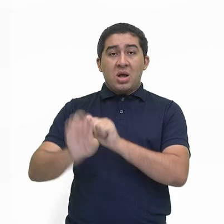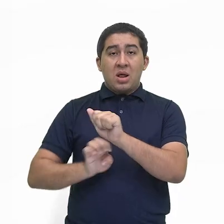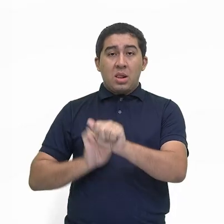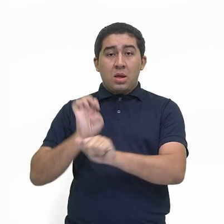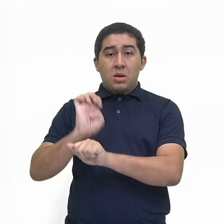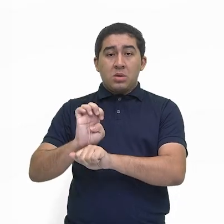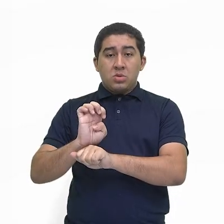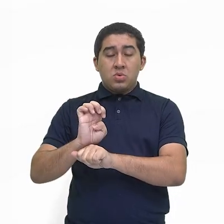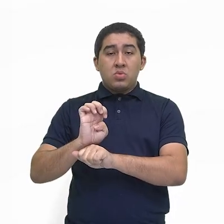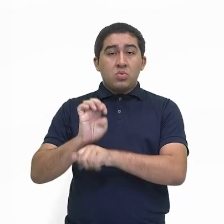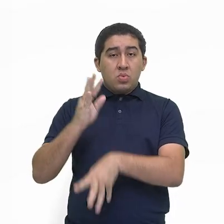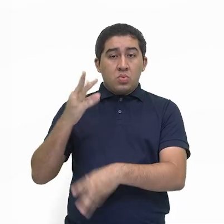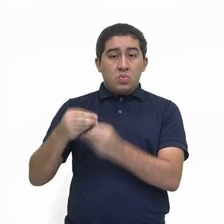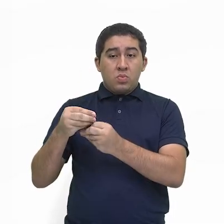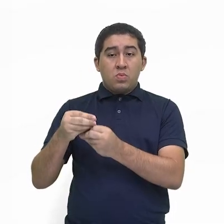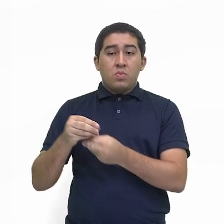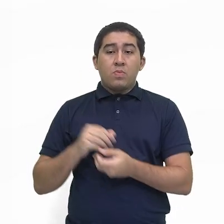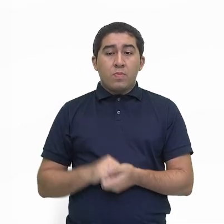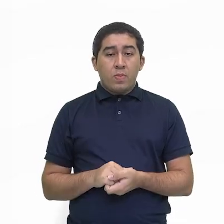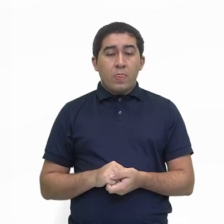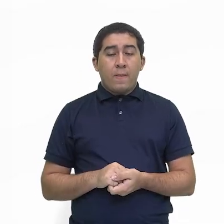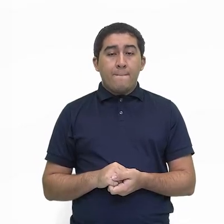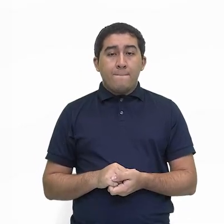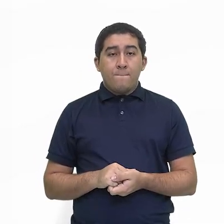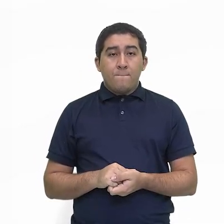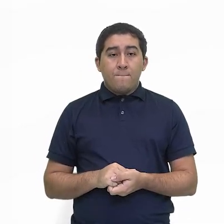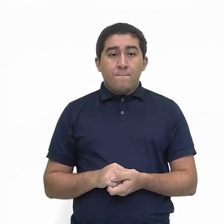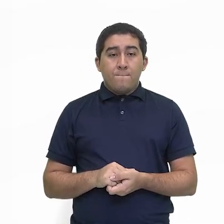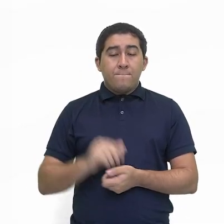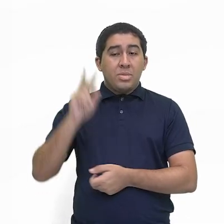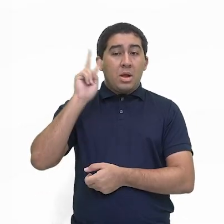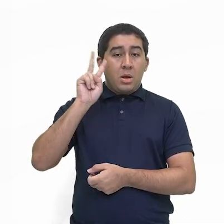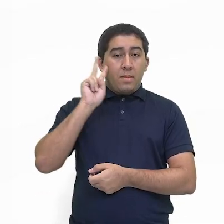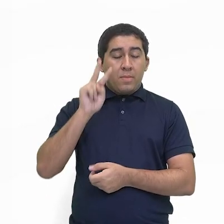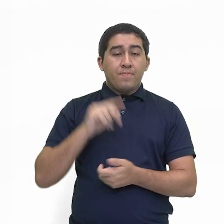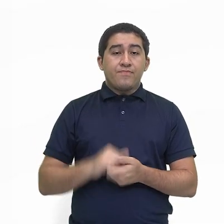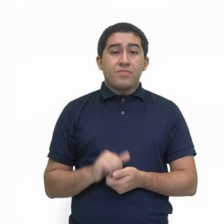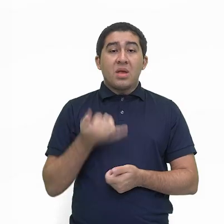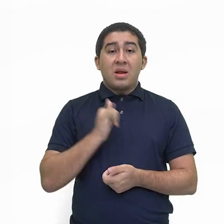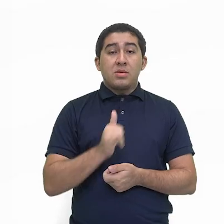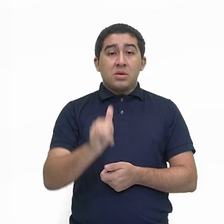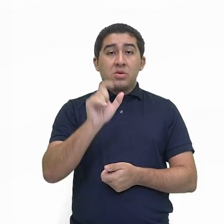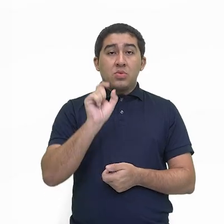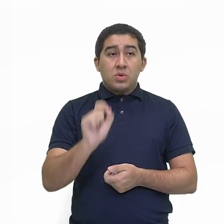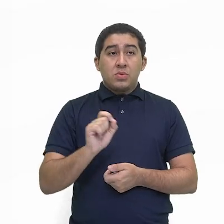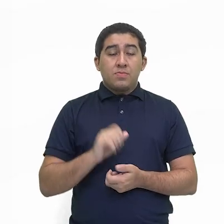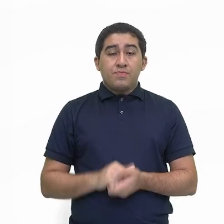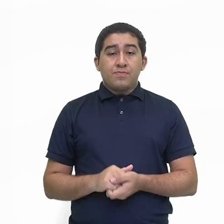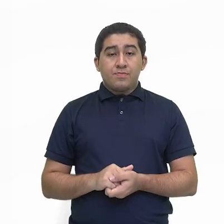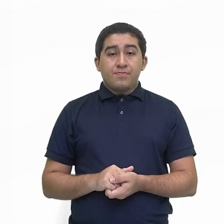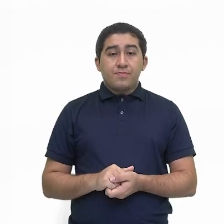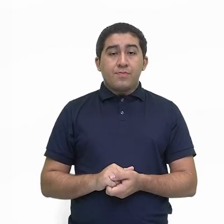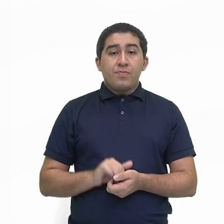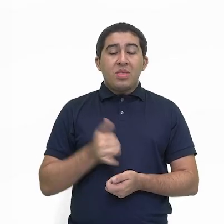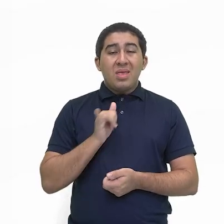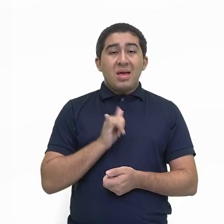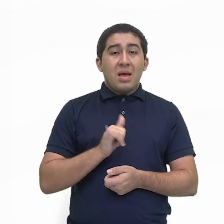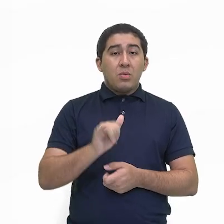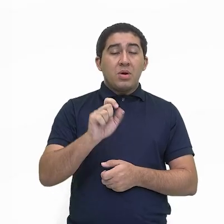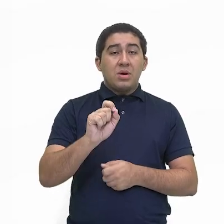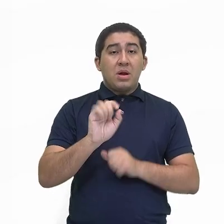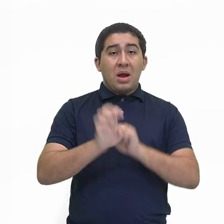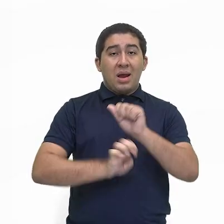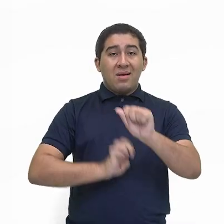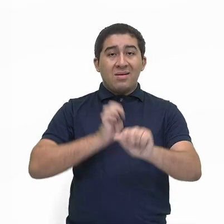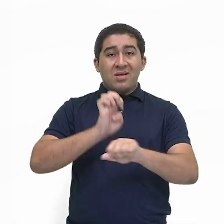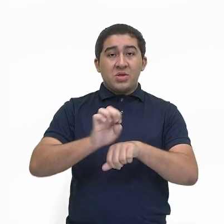ganho de elétrons. O sentido, lembrando que a eletricidade nada mais é do que os elétrons em movimento, né,